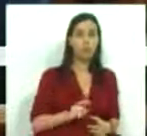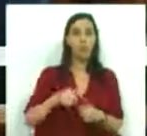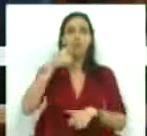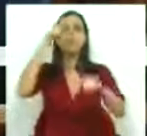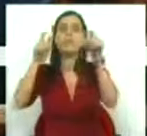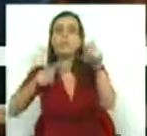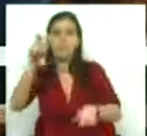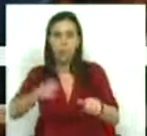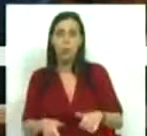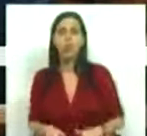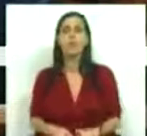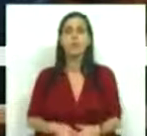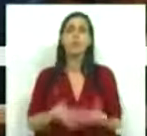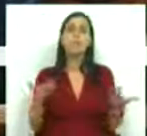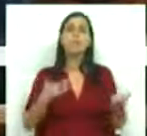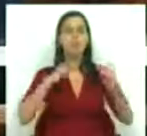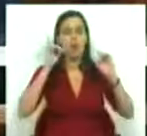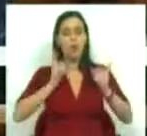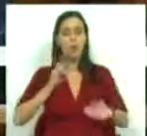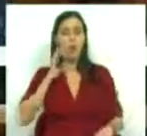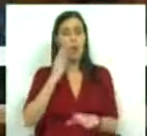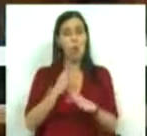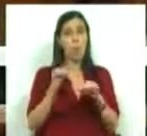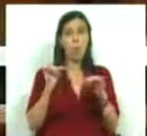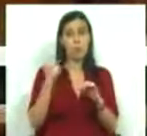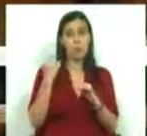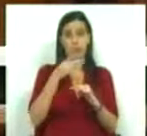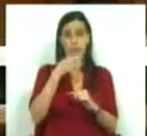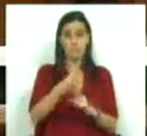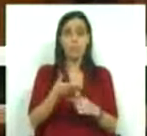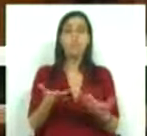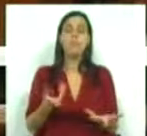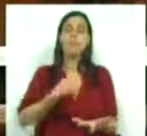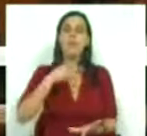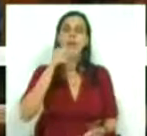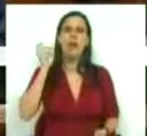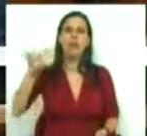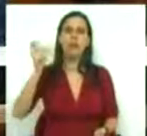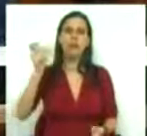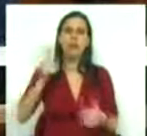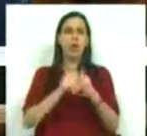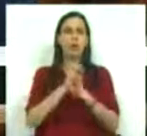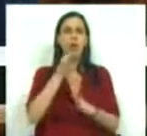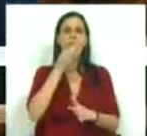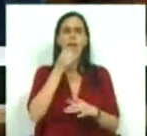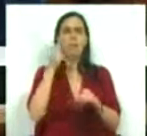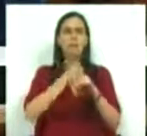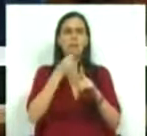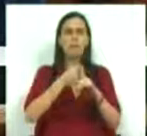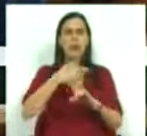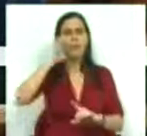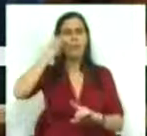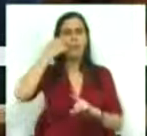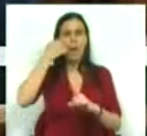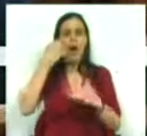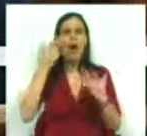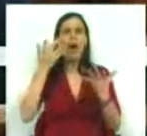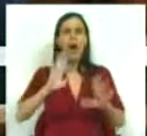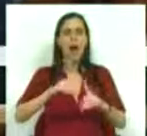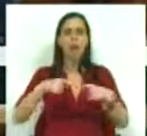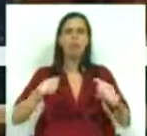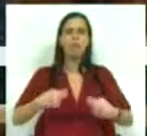e os cidadãos. E começando por esta última, devo dizer que durante anos todos falámos do combate ao desperdício